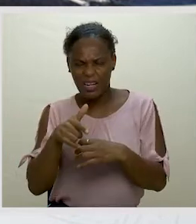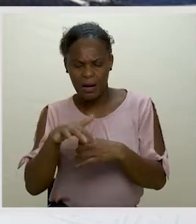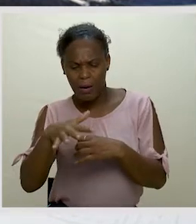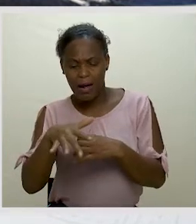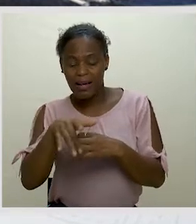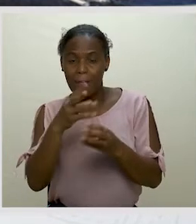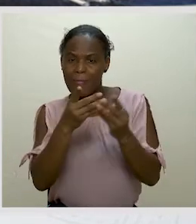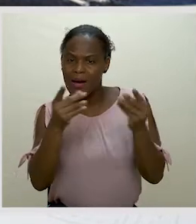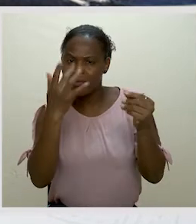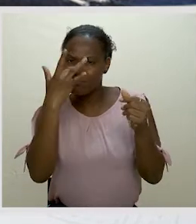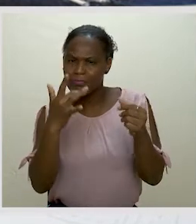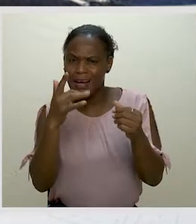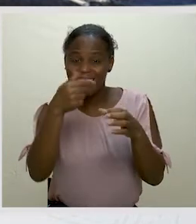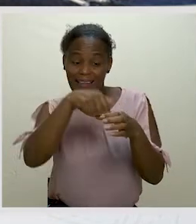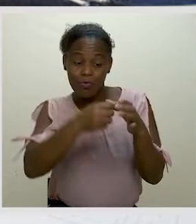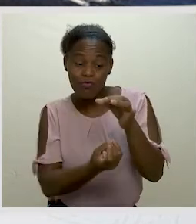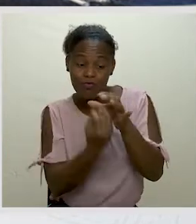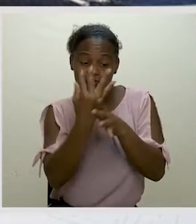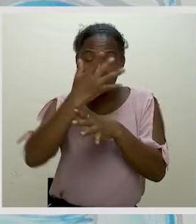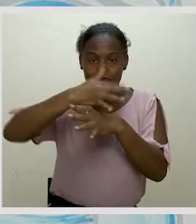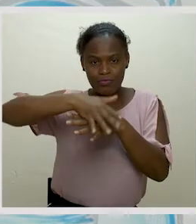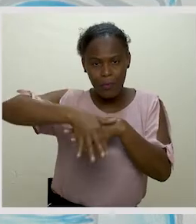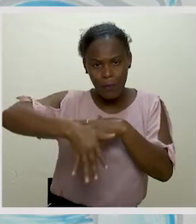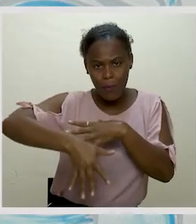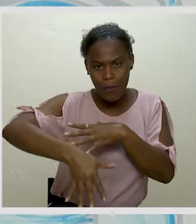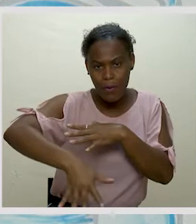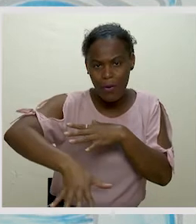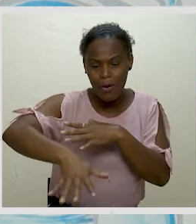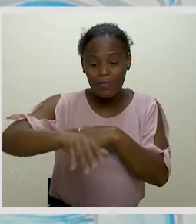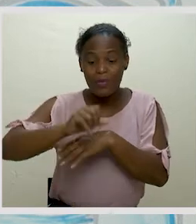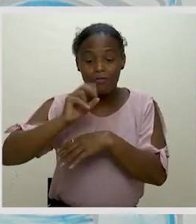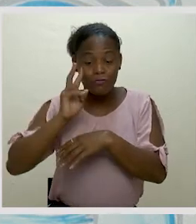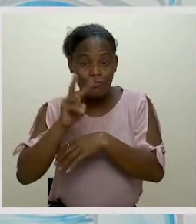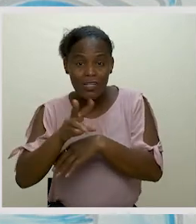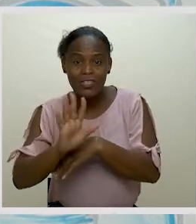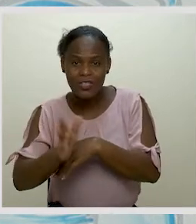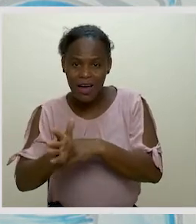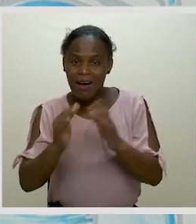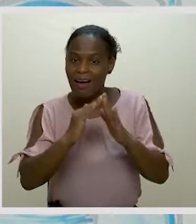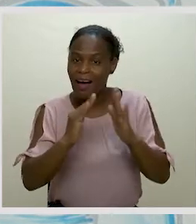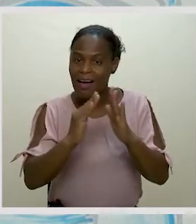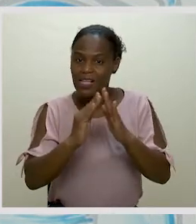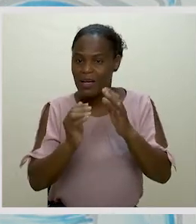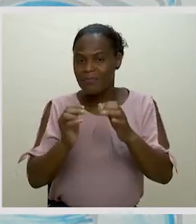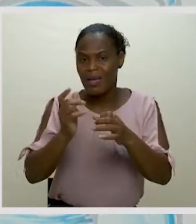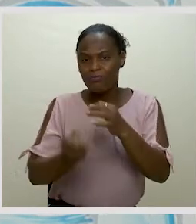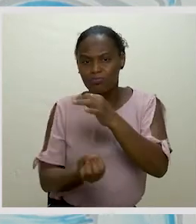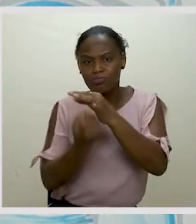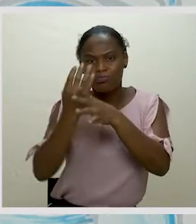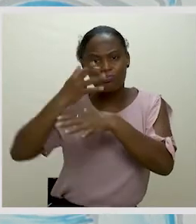material escuro é um material que saiu do vulcão. E podemos ver que há lá casas que já foram enterradas